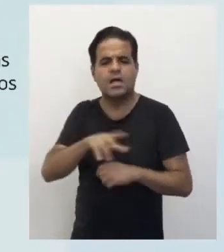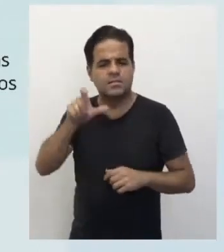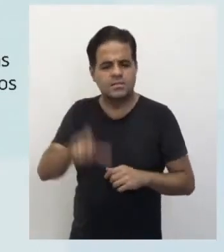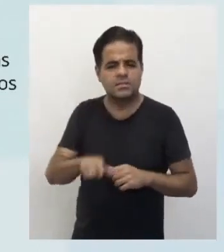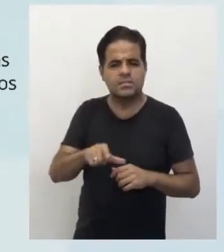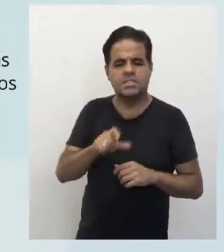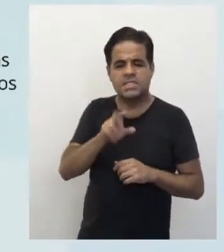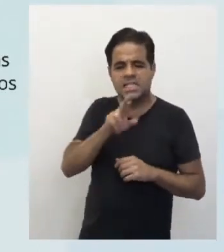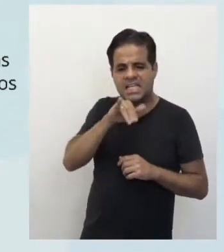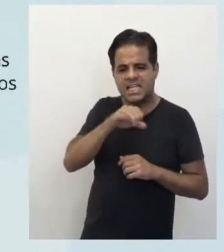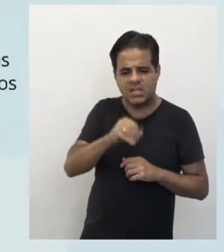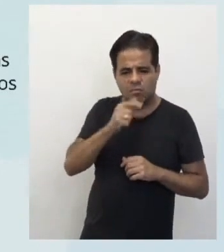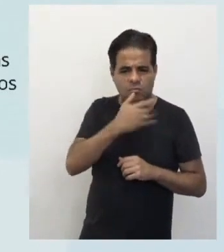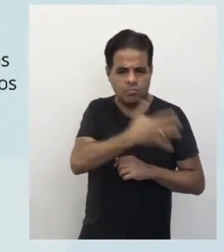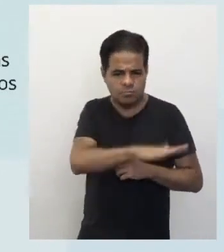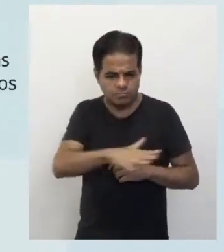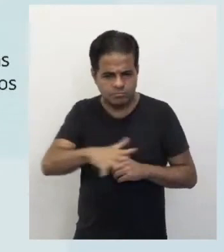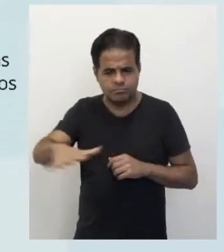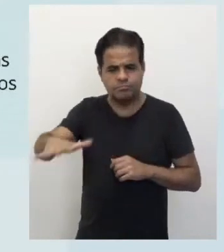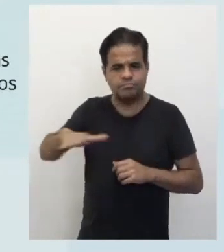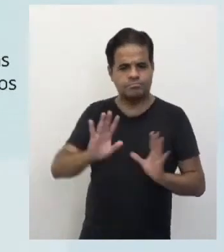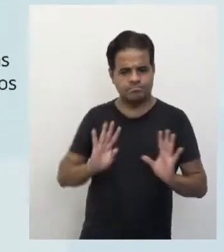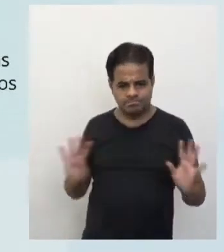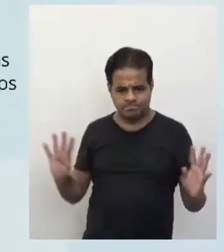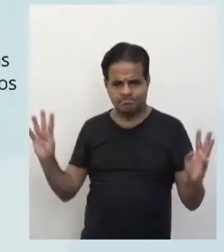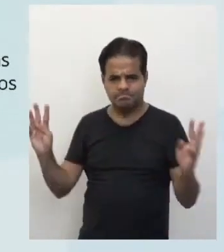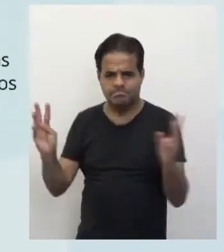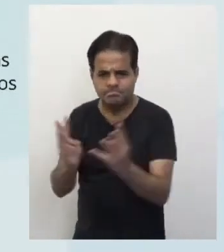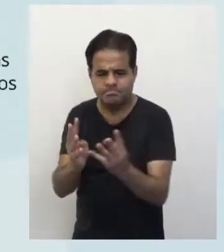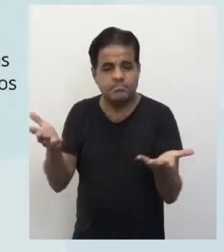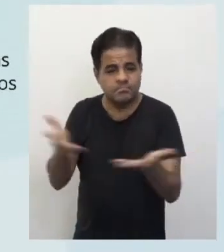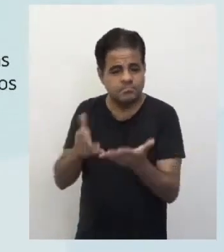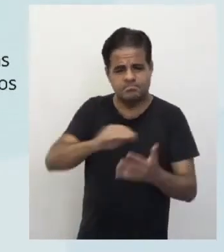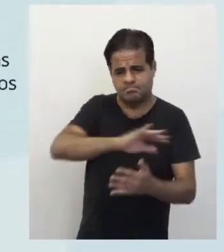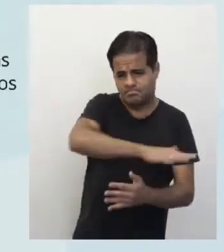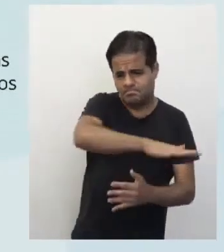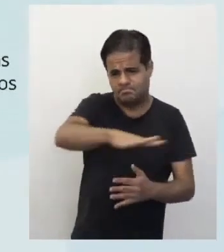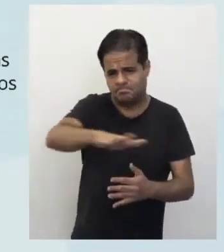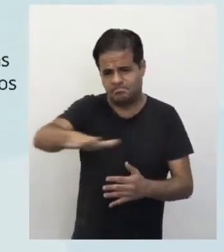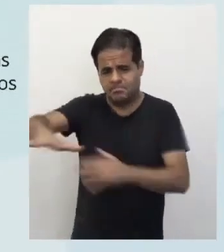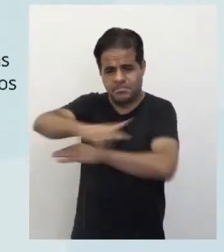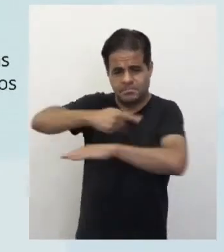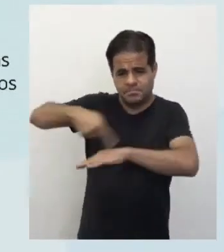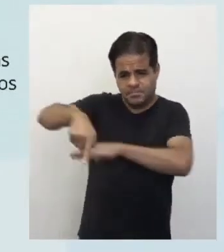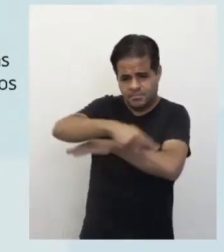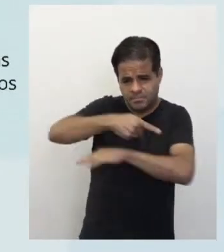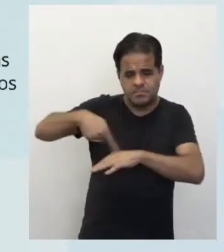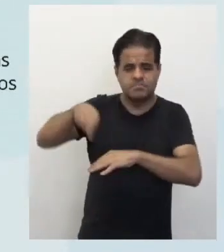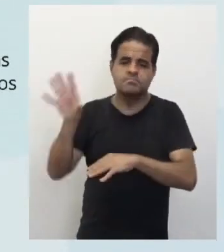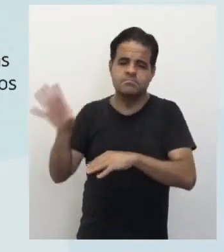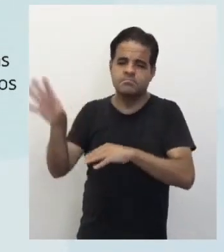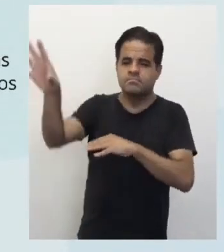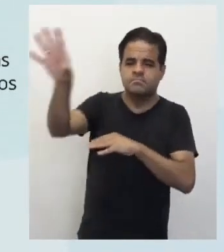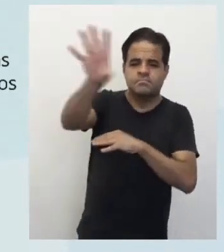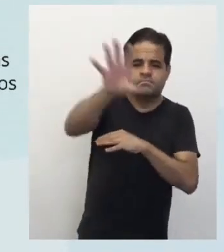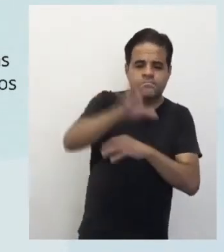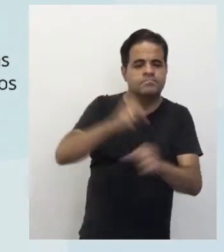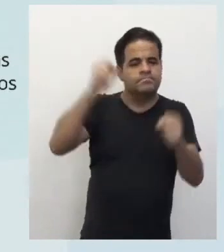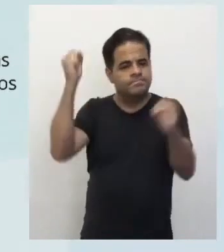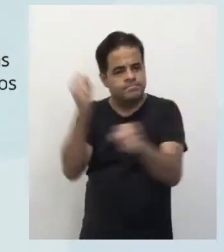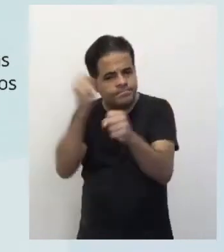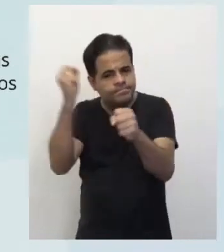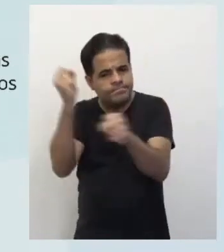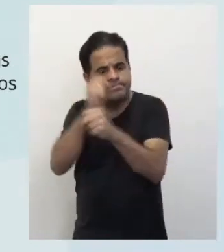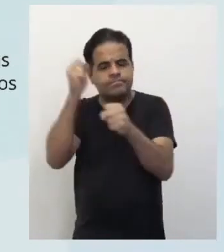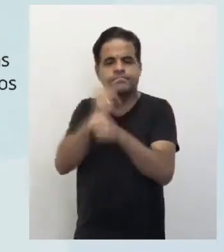rios Tigre e Eufrates compreende hoje a vários países ali do Oriente Médio. E essa construção